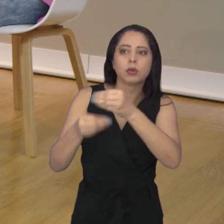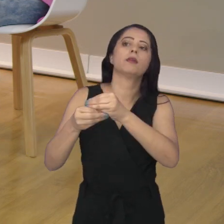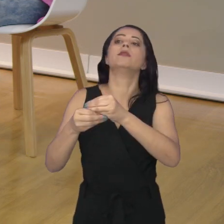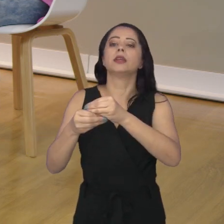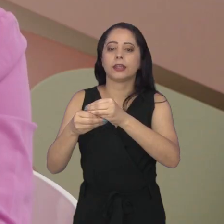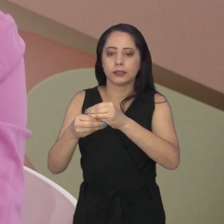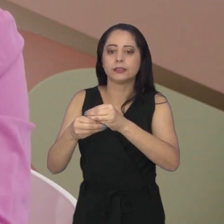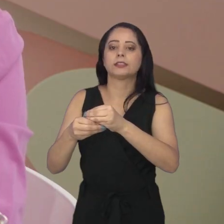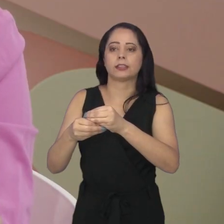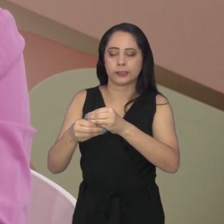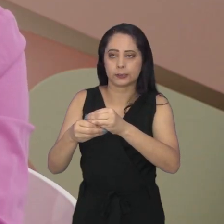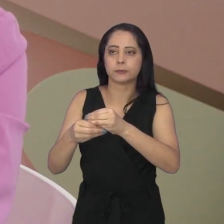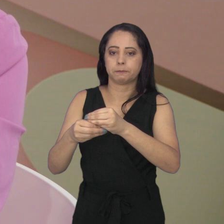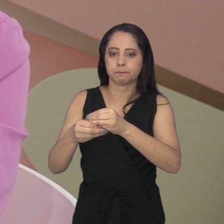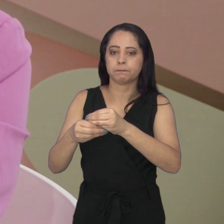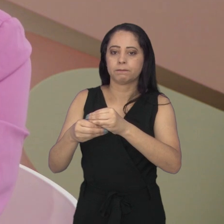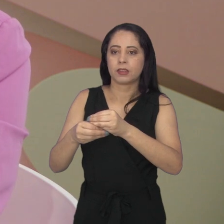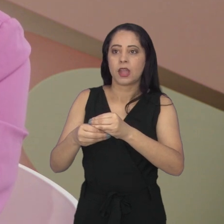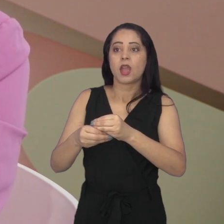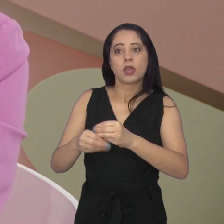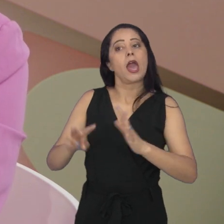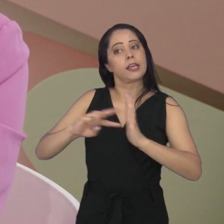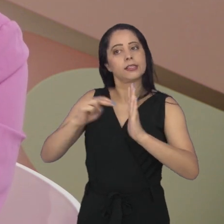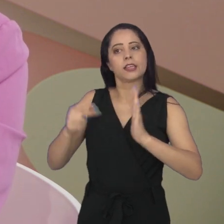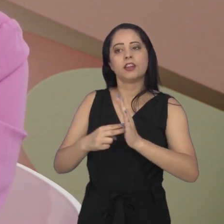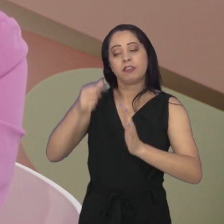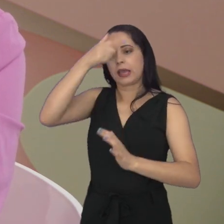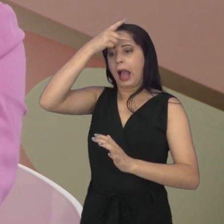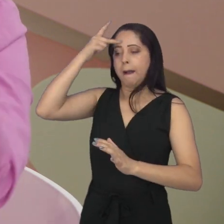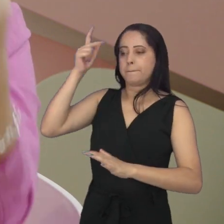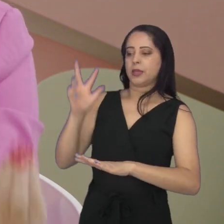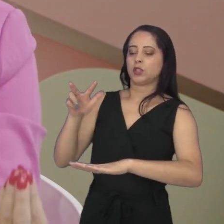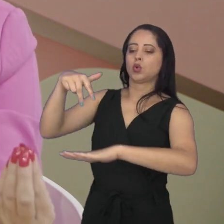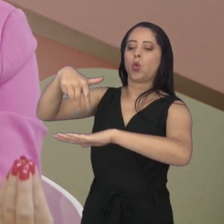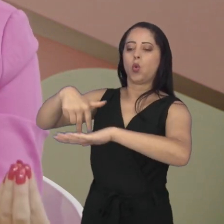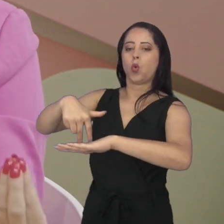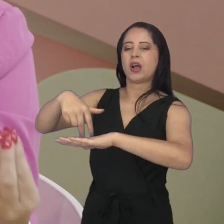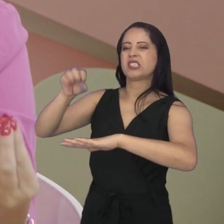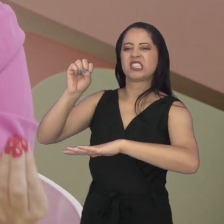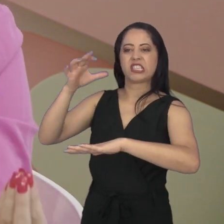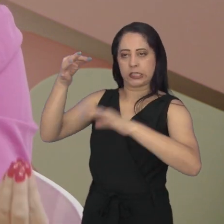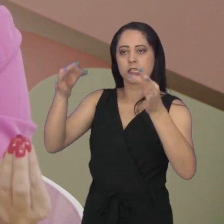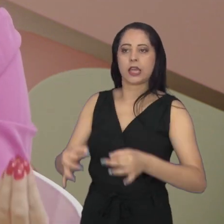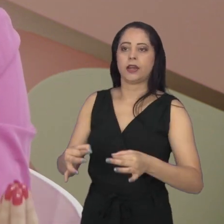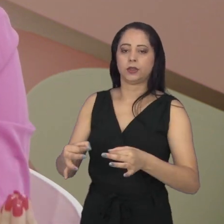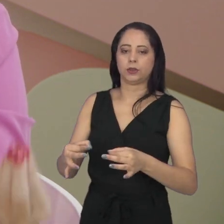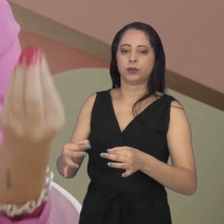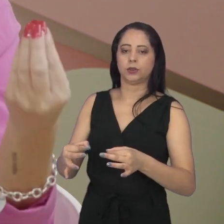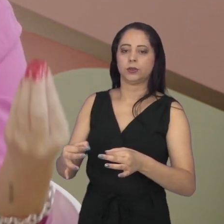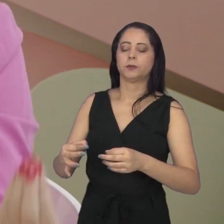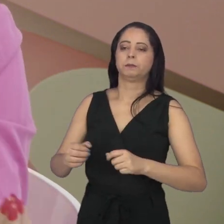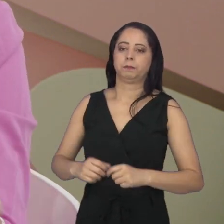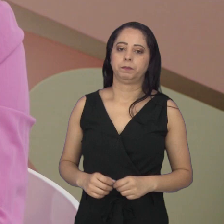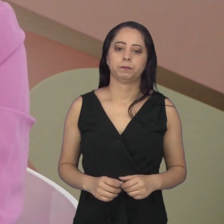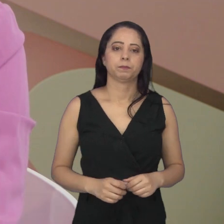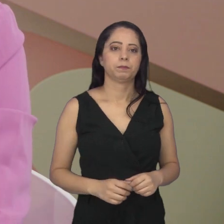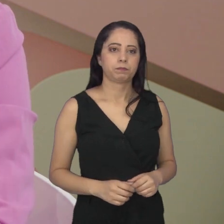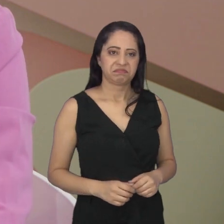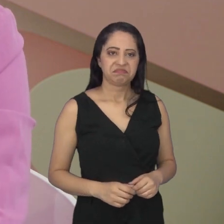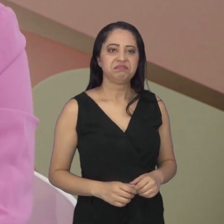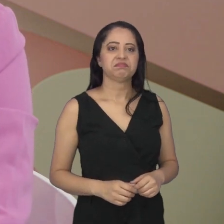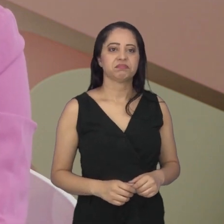de vários fatores para que uma pessoa se comunique bem. O falar bem não é equivalente ao se comunicar